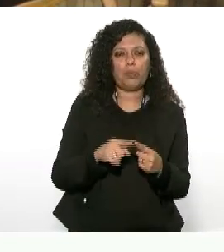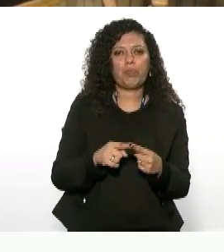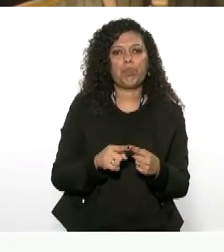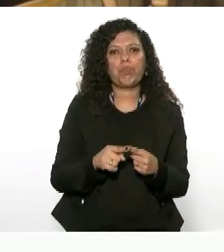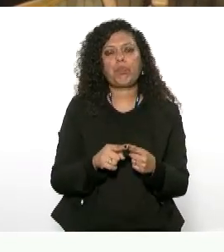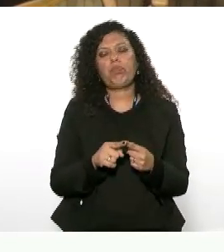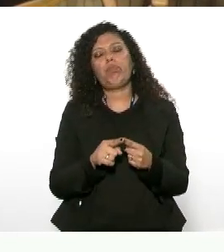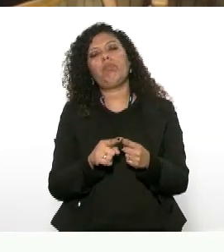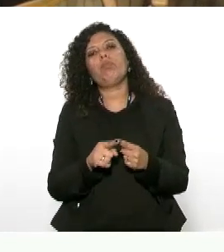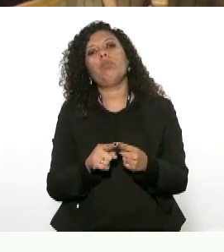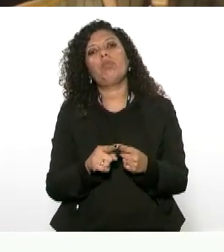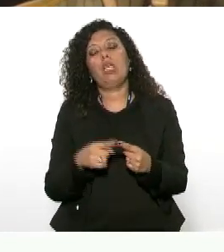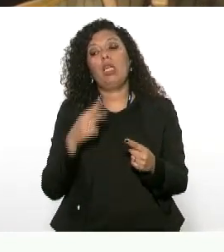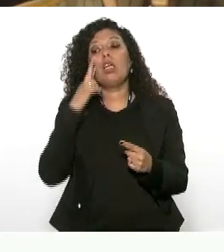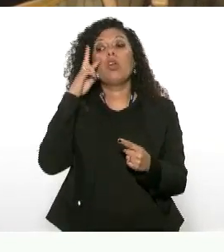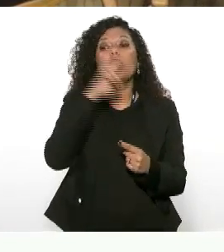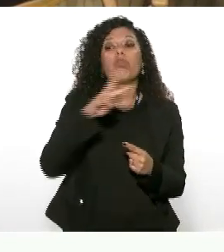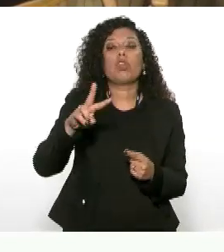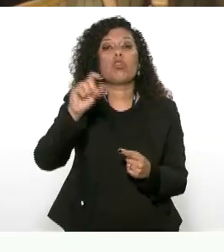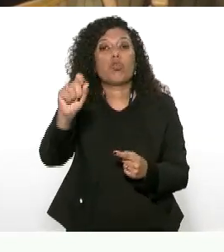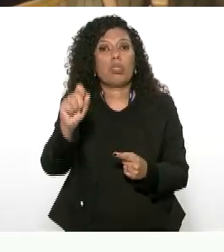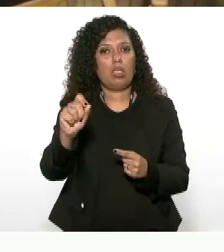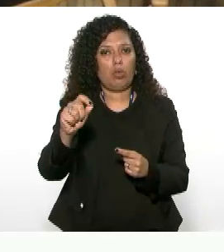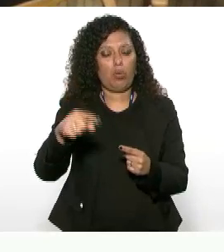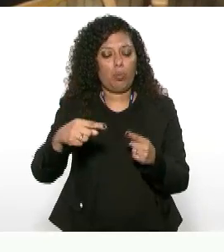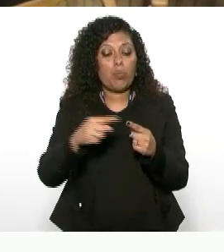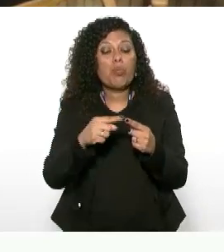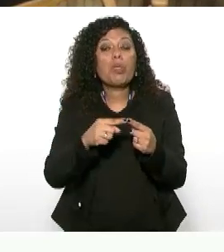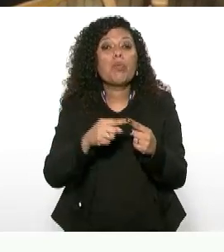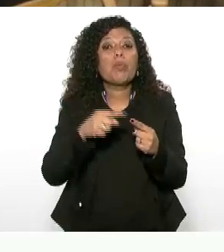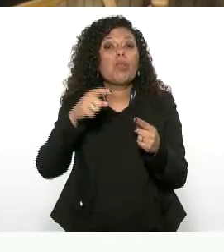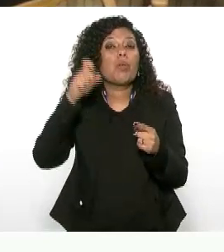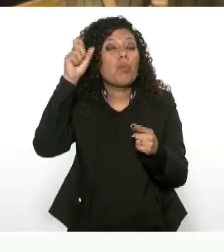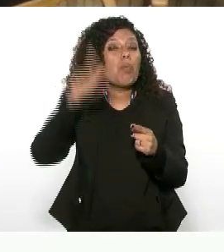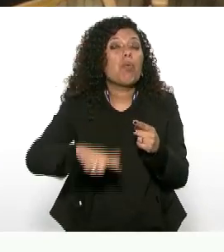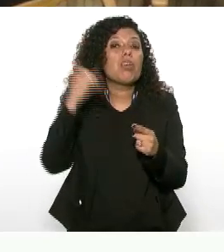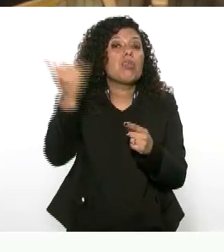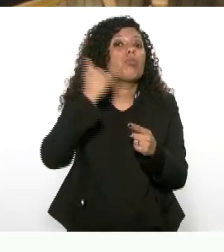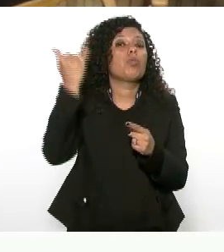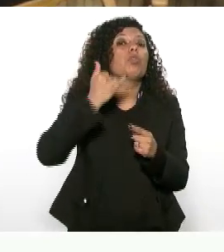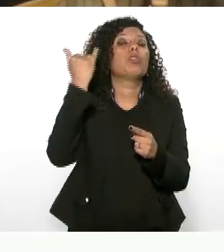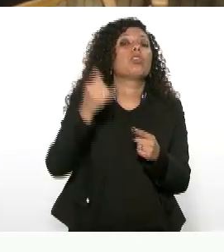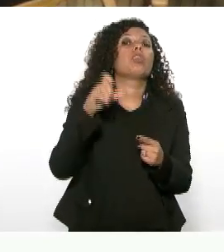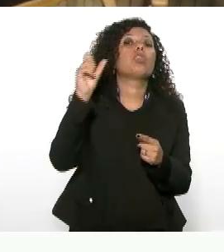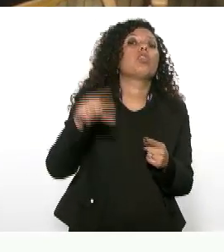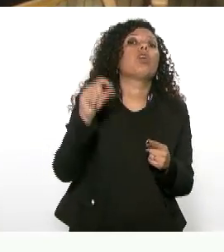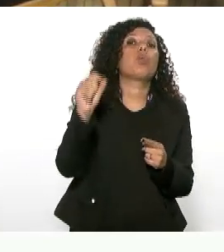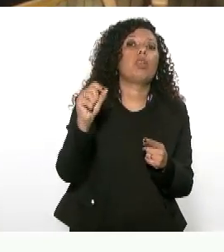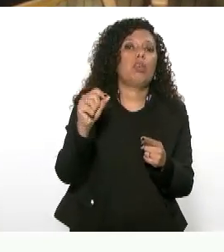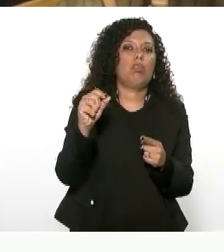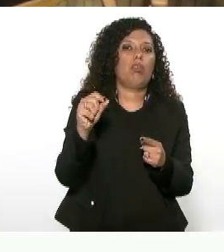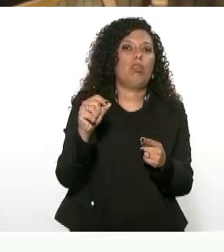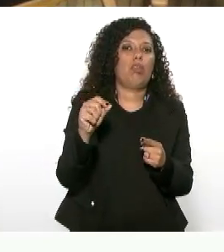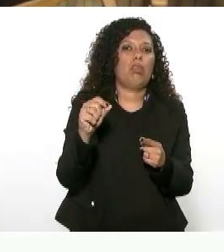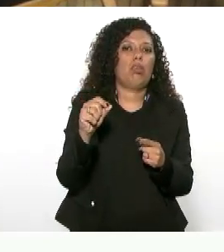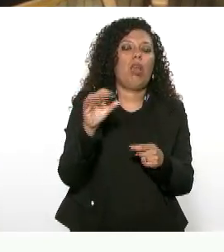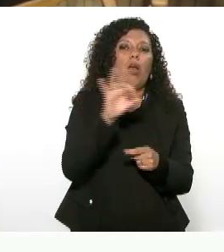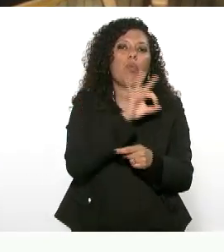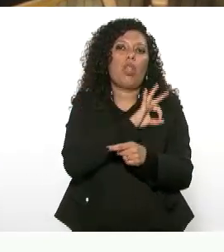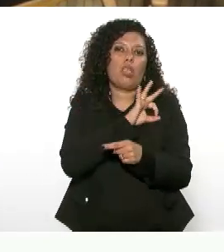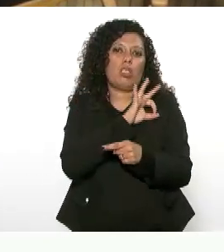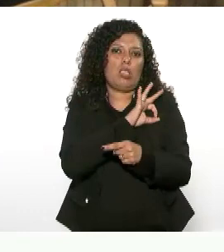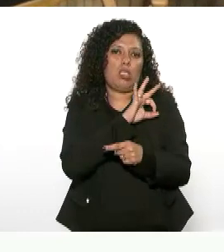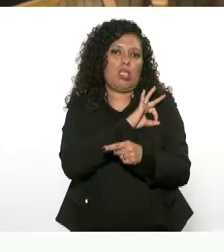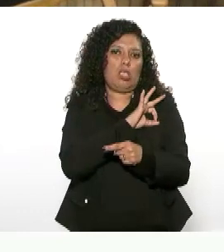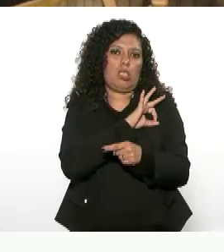meu modo de ver, o primeiro elo, e talvez o mais importante dessa corrente, é a Academia de Polícia,